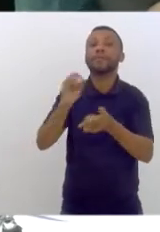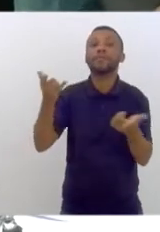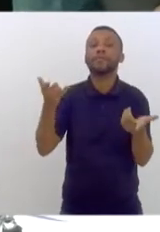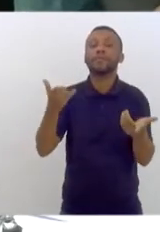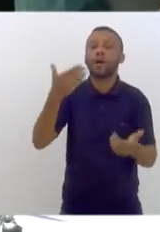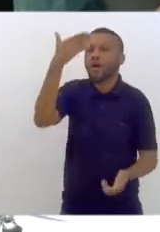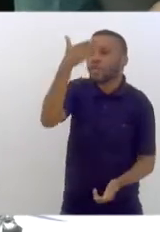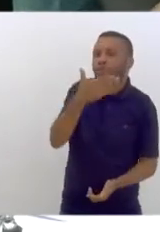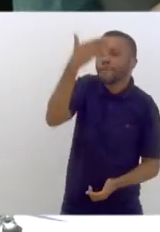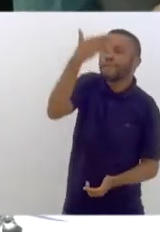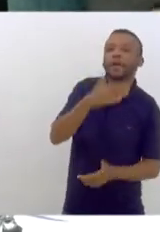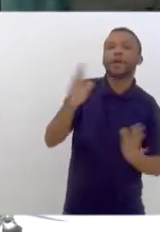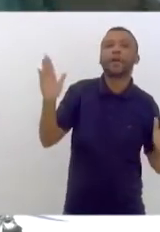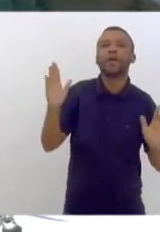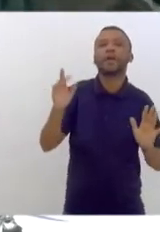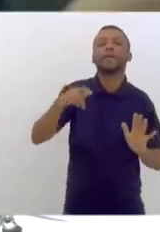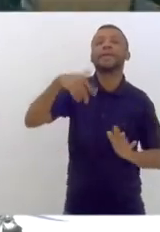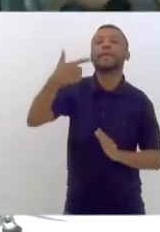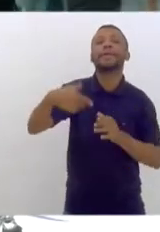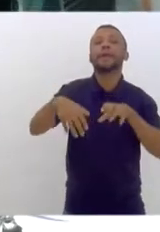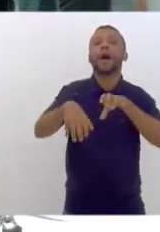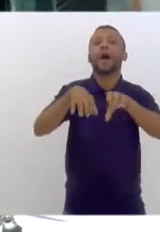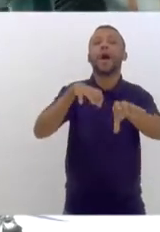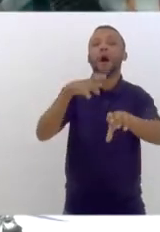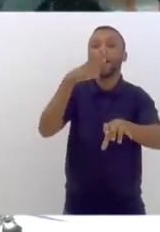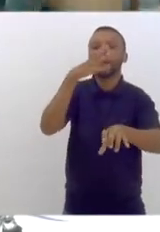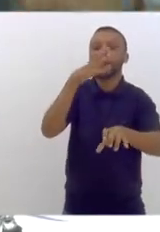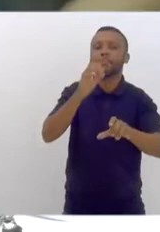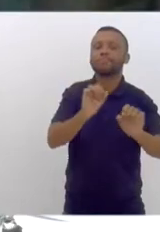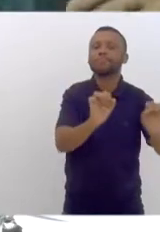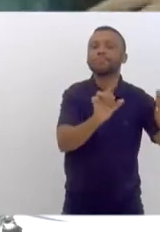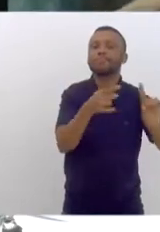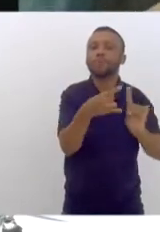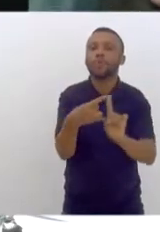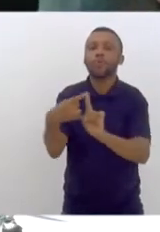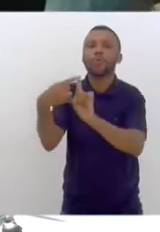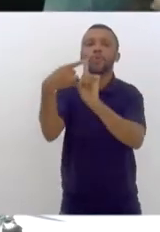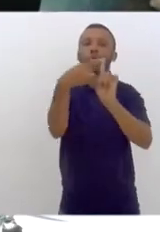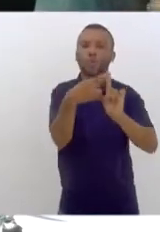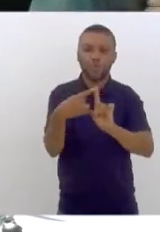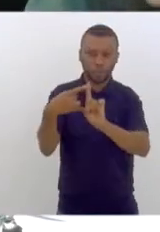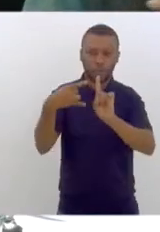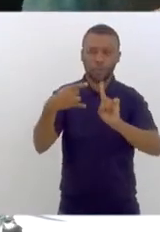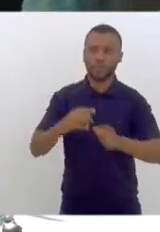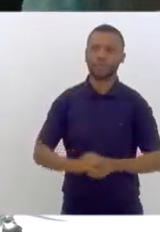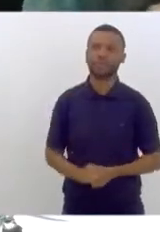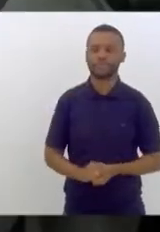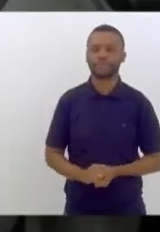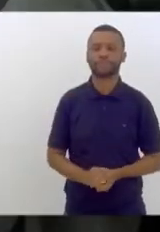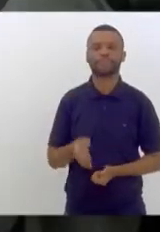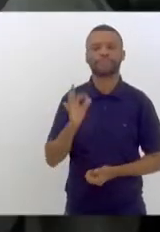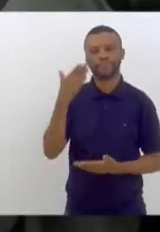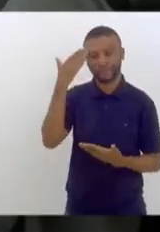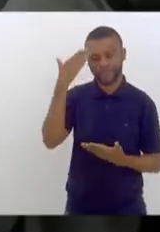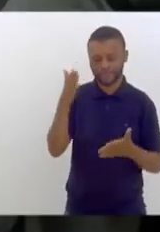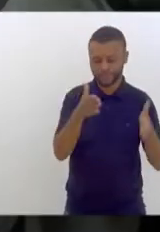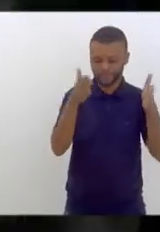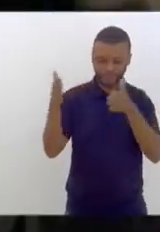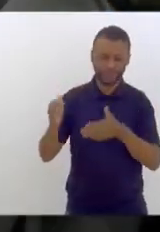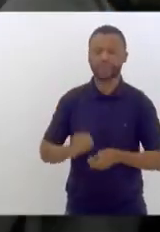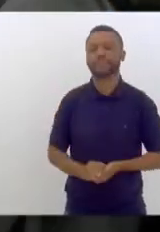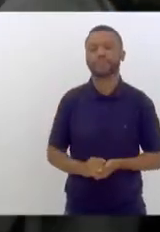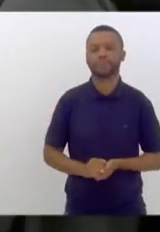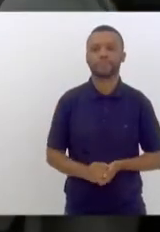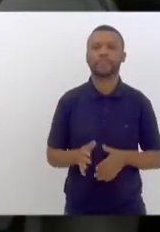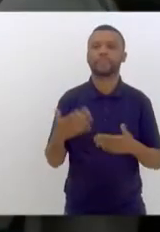não vê quem está online... Né, quem está na rede de... Isto, obrigado. Pois bem,